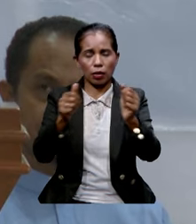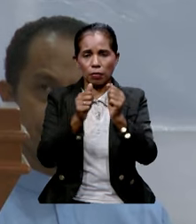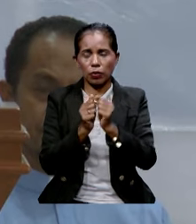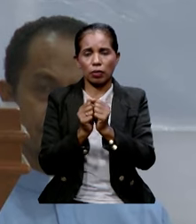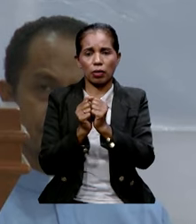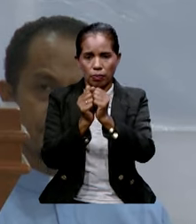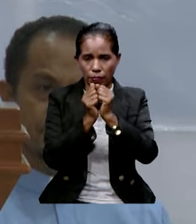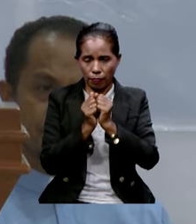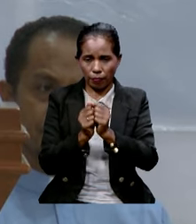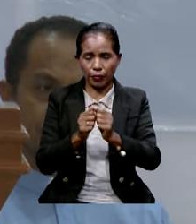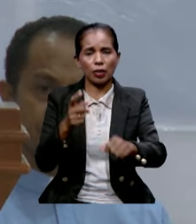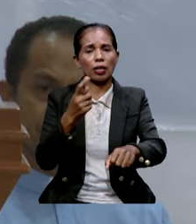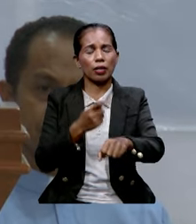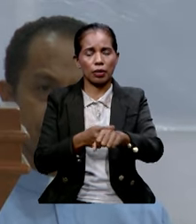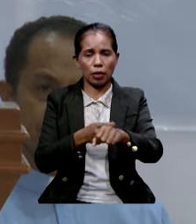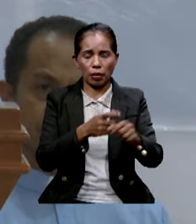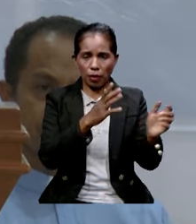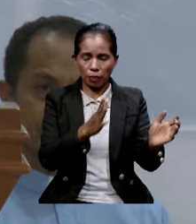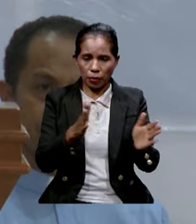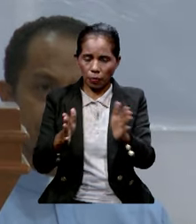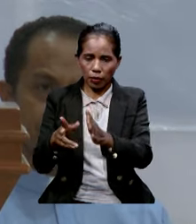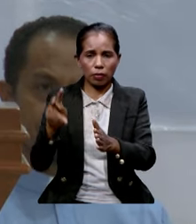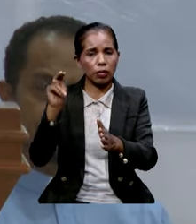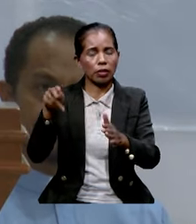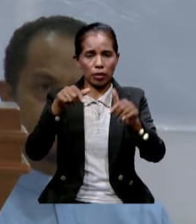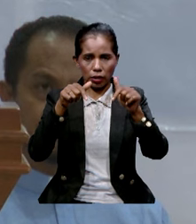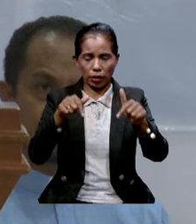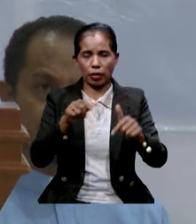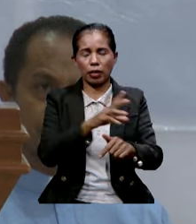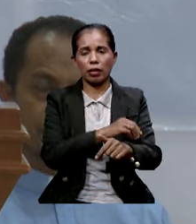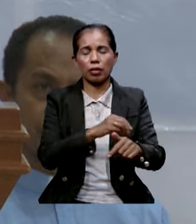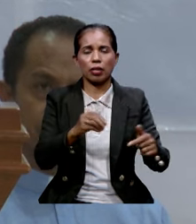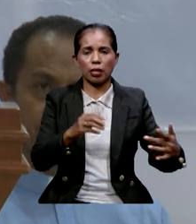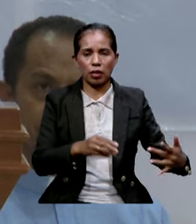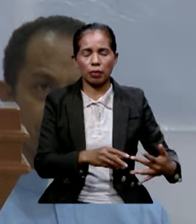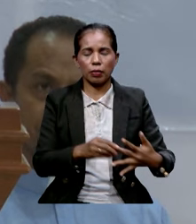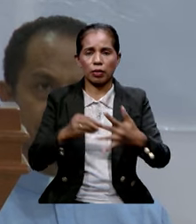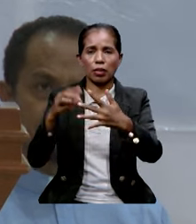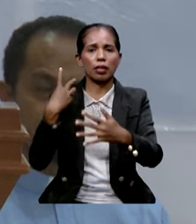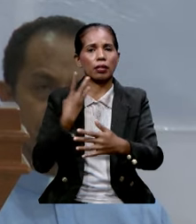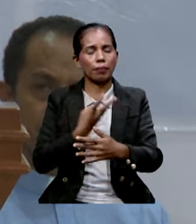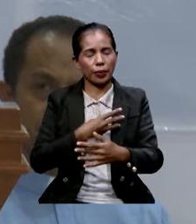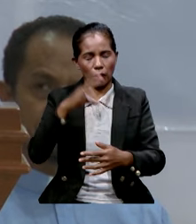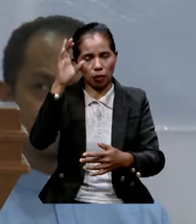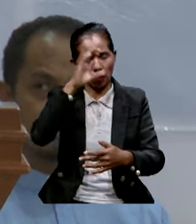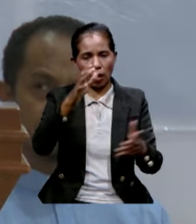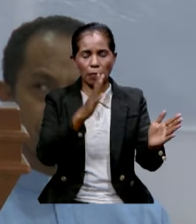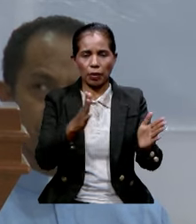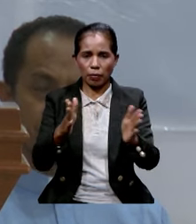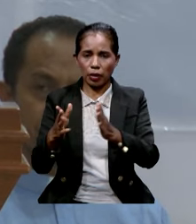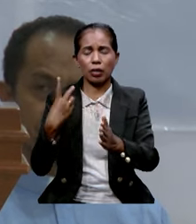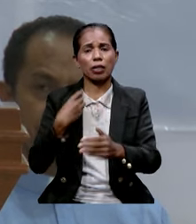serviço hamutuk e a tempo preparação nian idane. No liliu, itabuka, a tu prepara itane